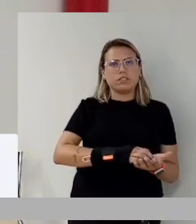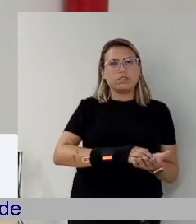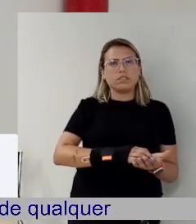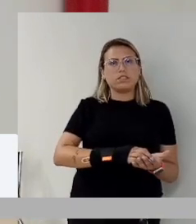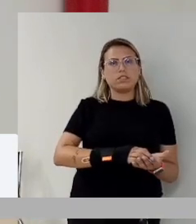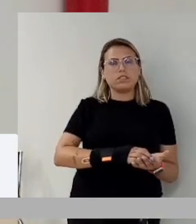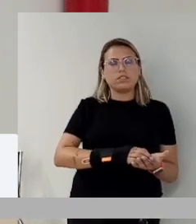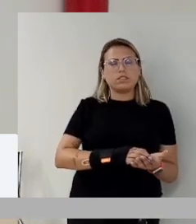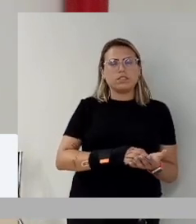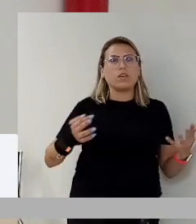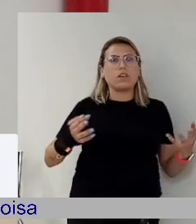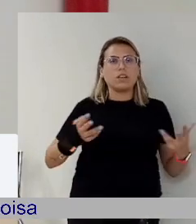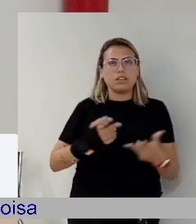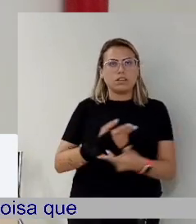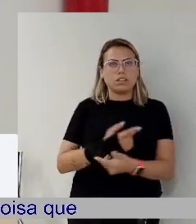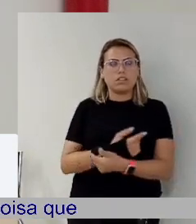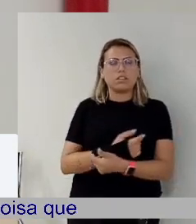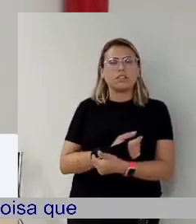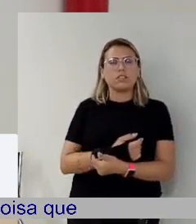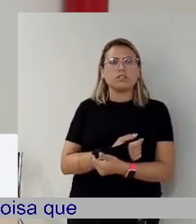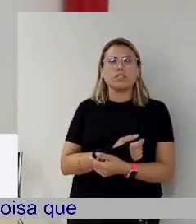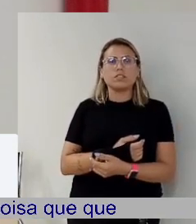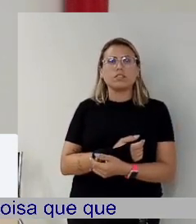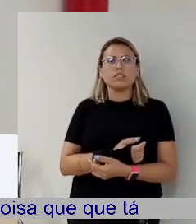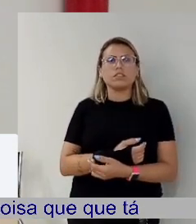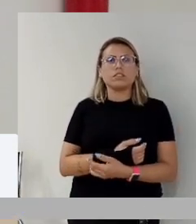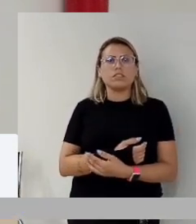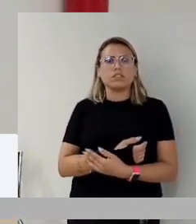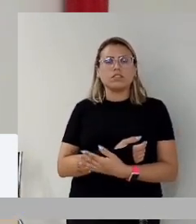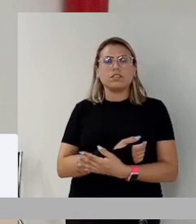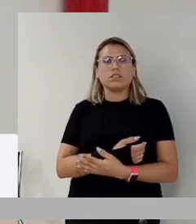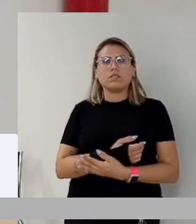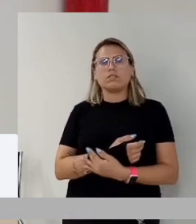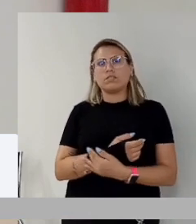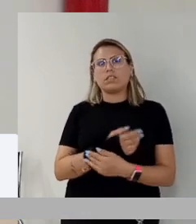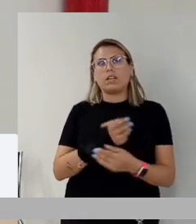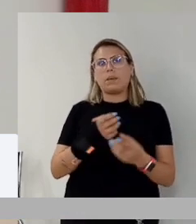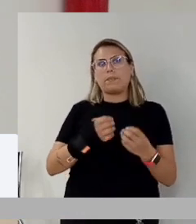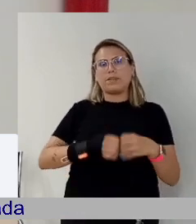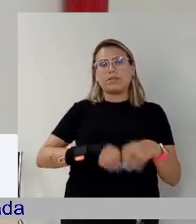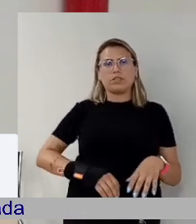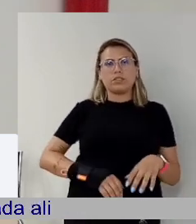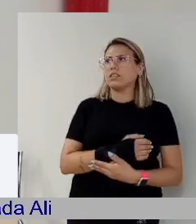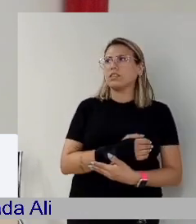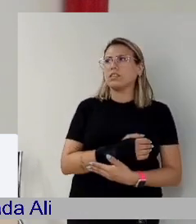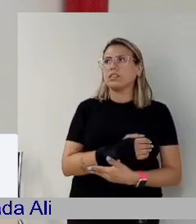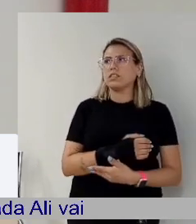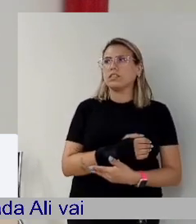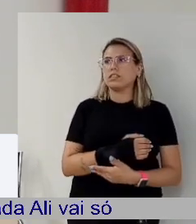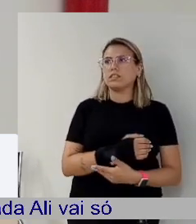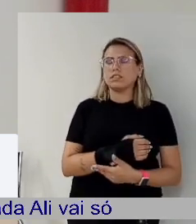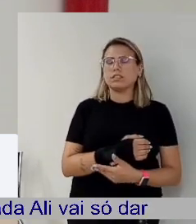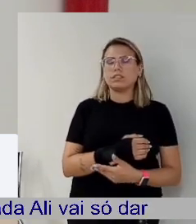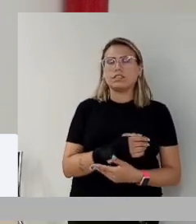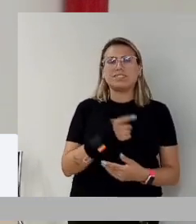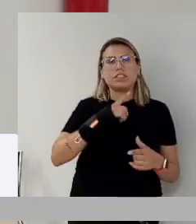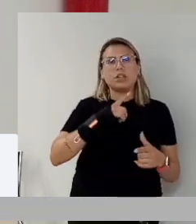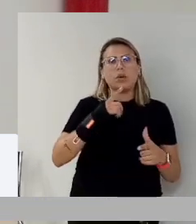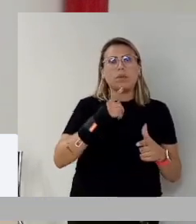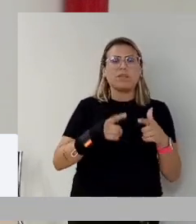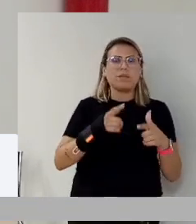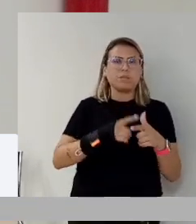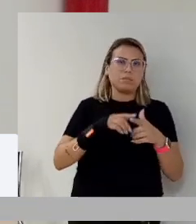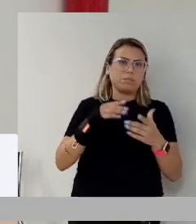qualidade para uma coisa que que que tá perdida ali se ali nós não construir nada Ali vai só dar problema para os